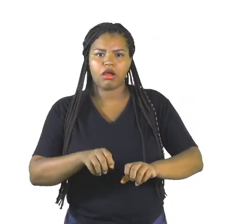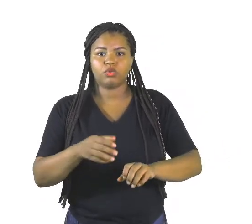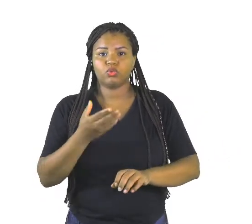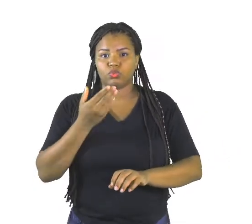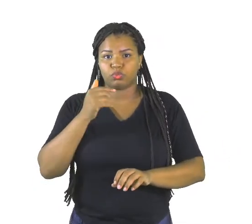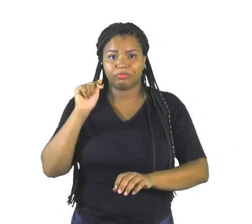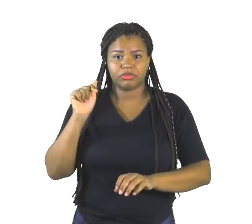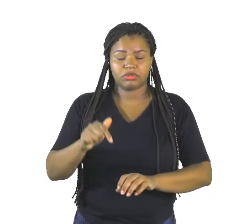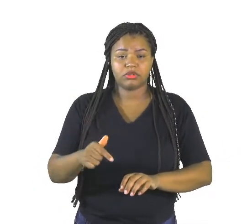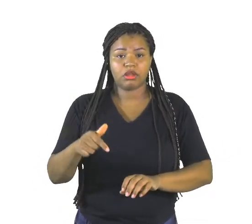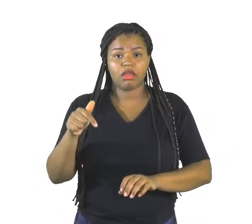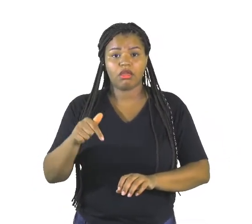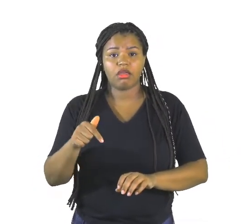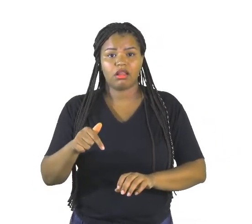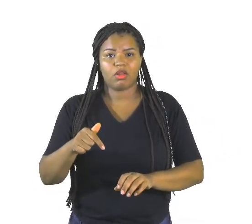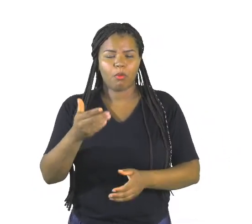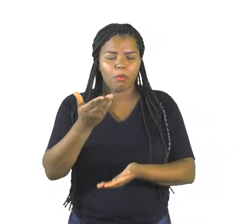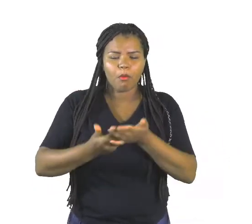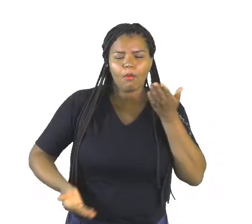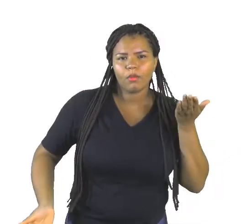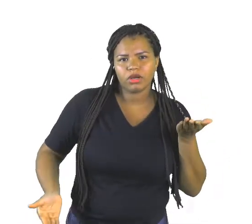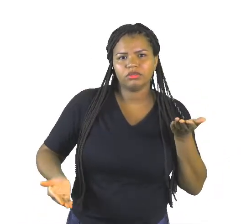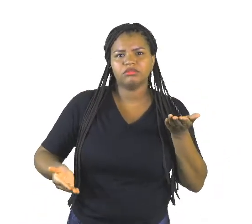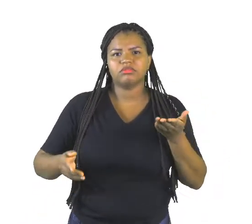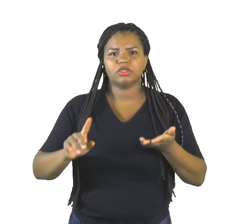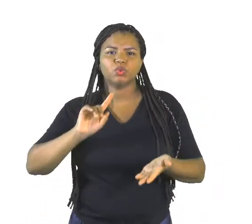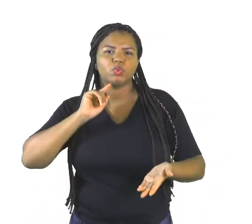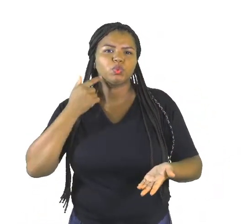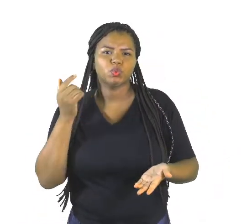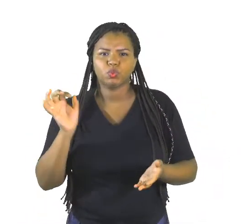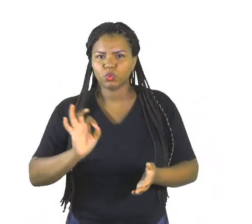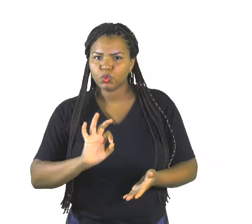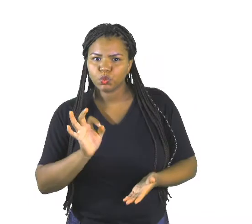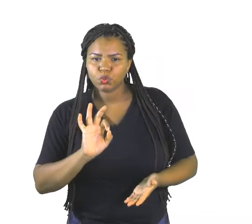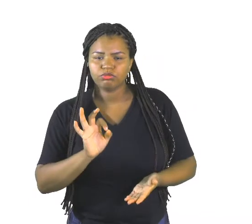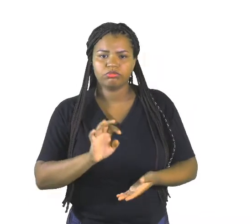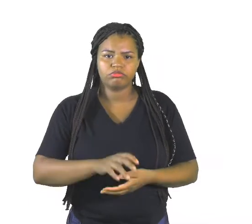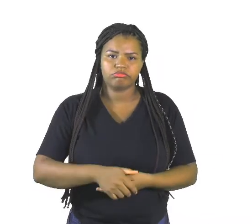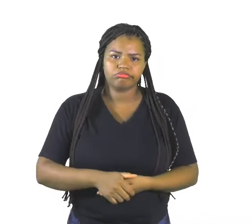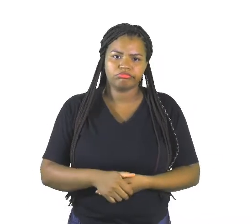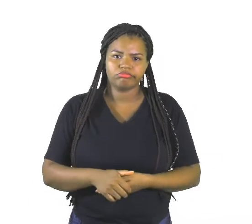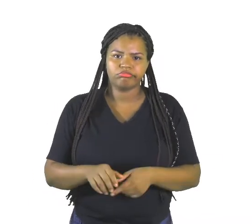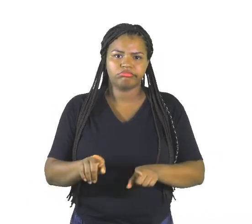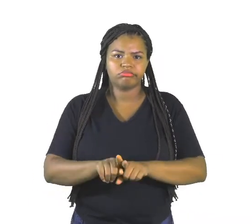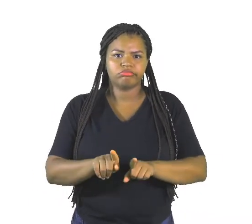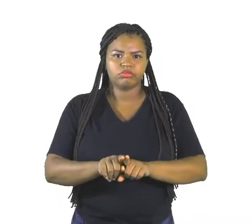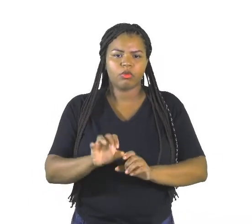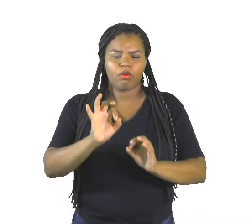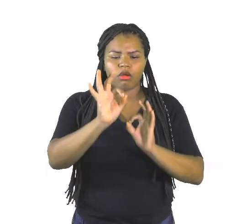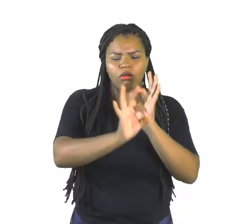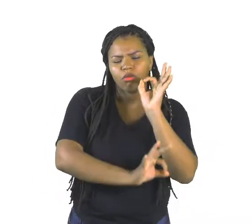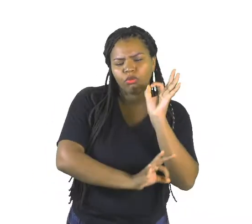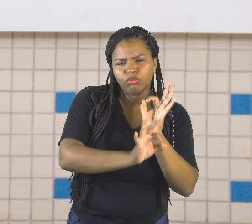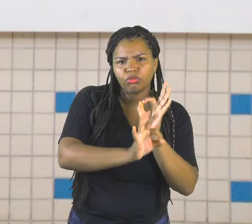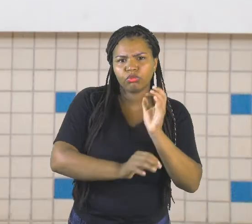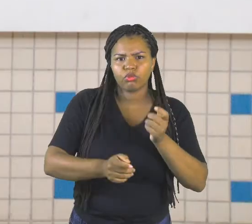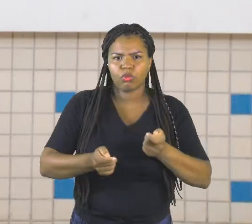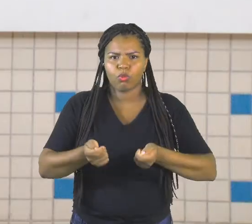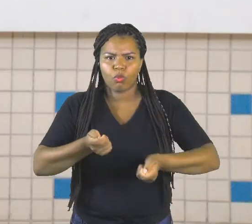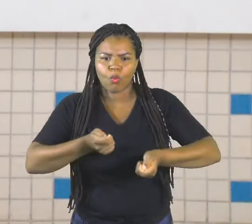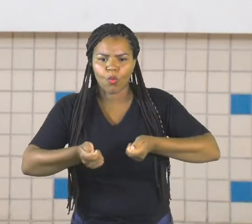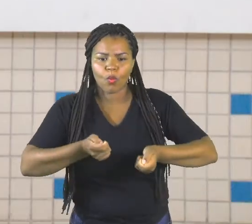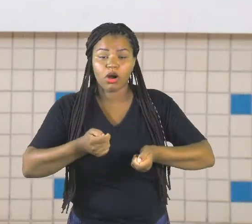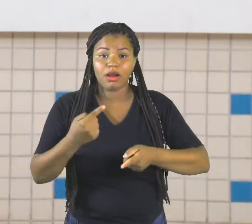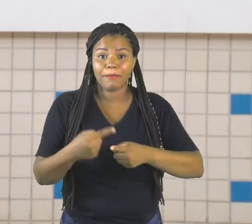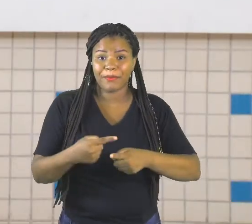de forma com que ele não estrague ou não seja contaminado, e também o controle de temperatura, porque a temperatura,